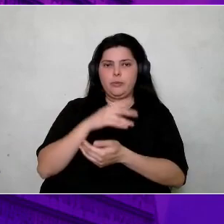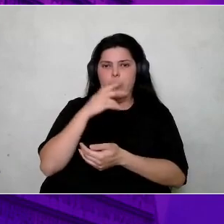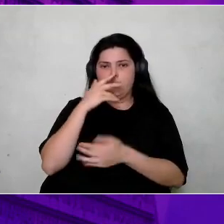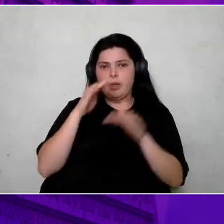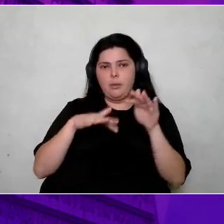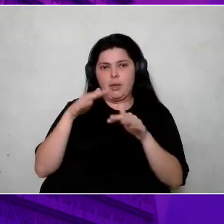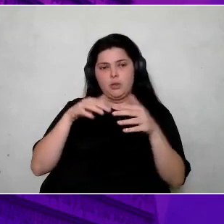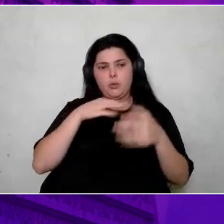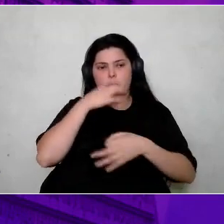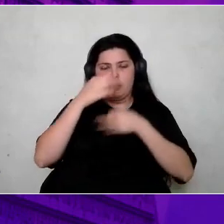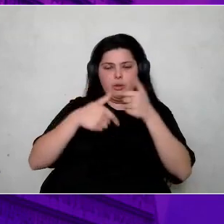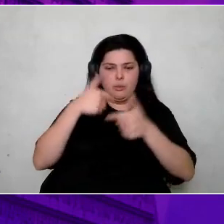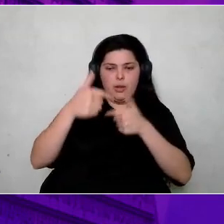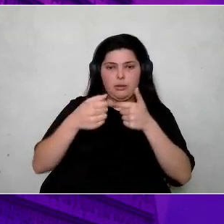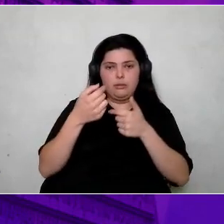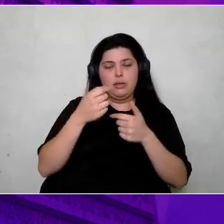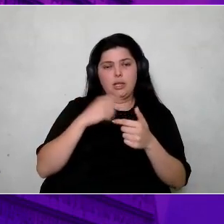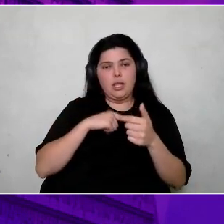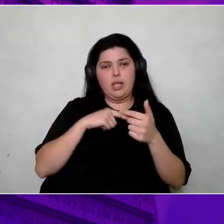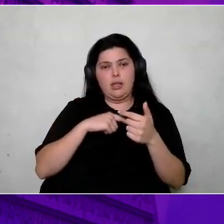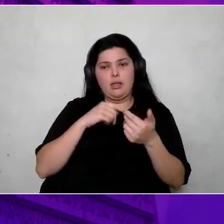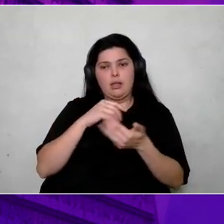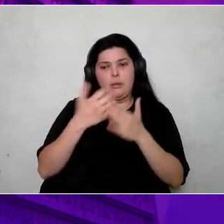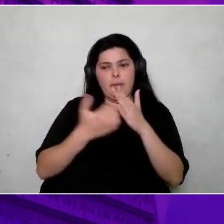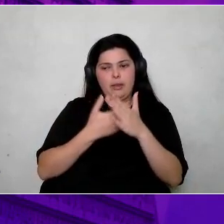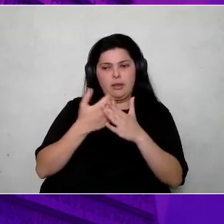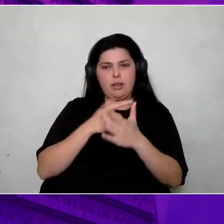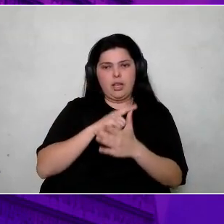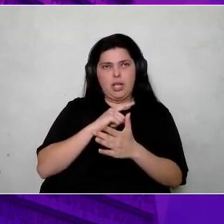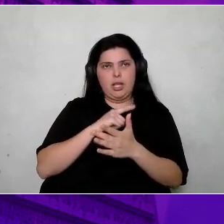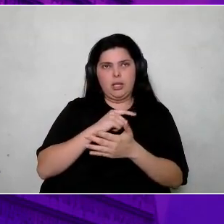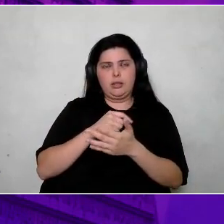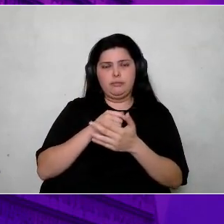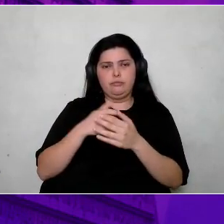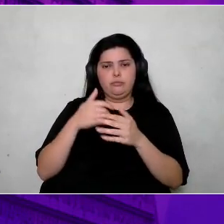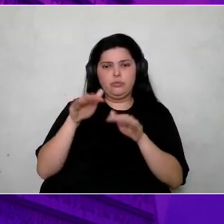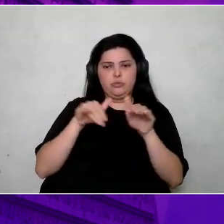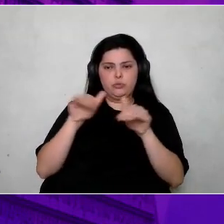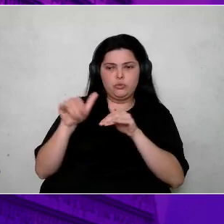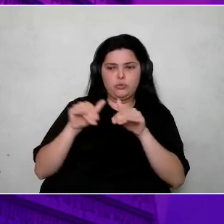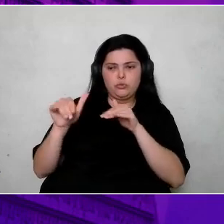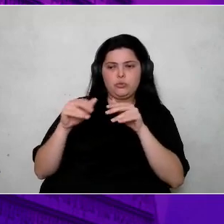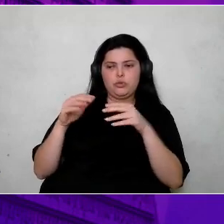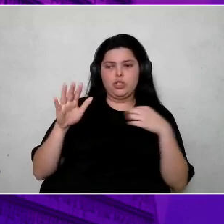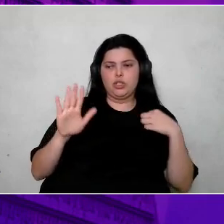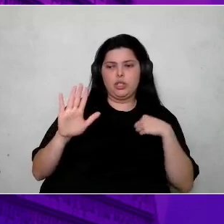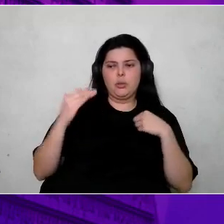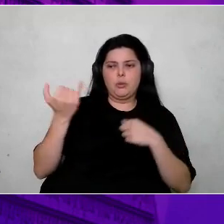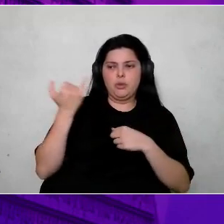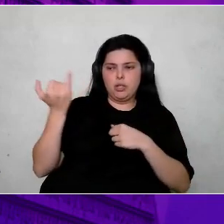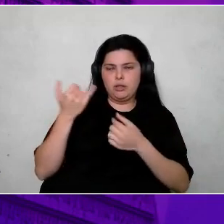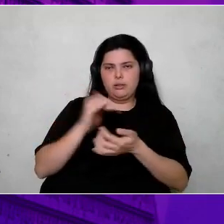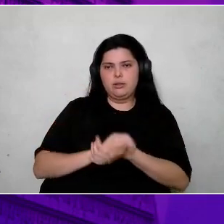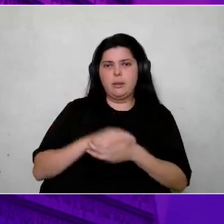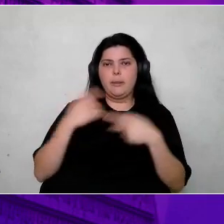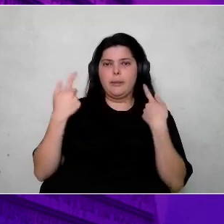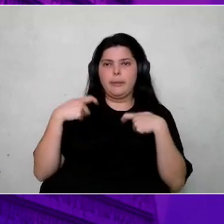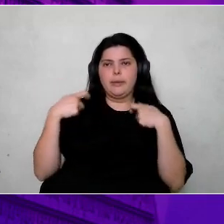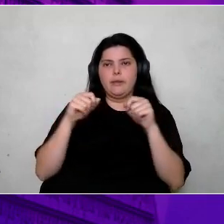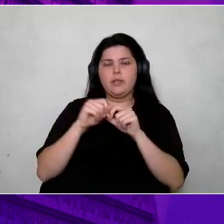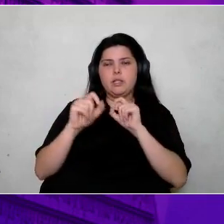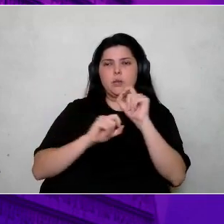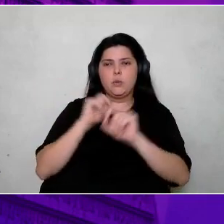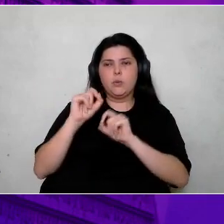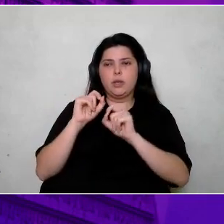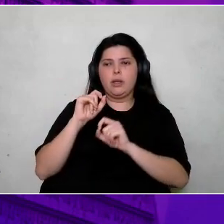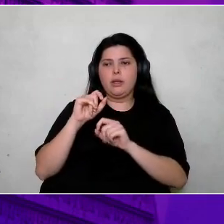se tem um volume, a empresa tem um volume de recrutamento de candidatos muito grandes, ela precisa fazer uma pré-seleção.